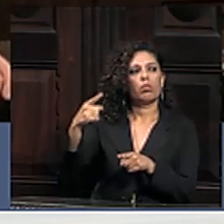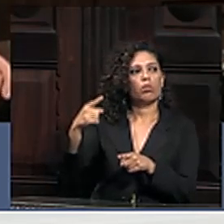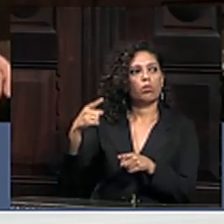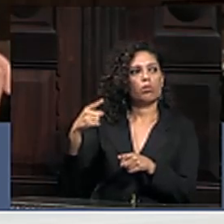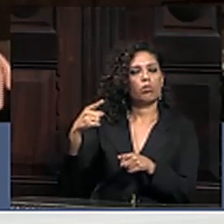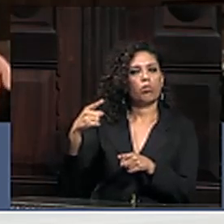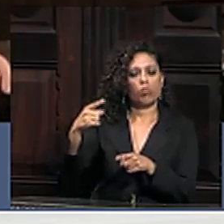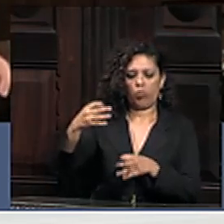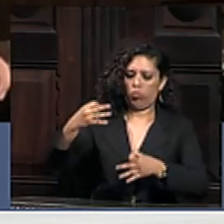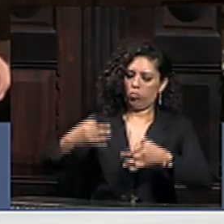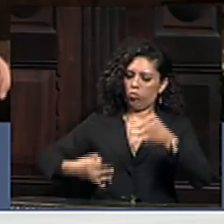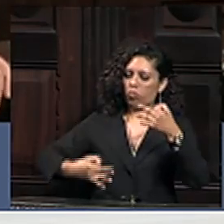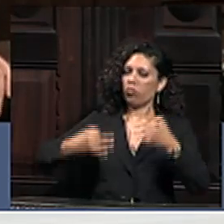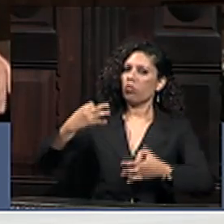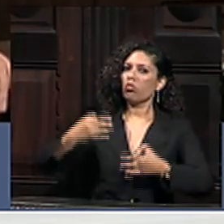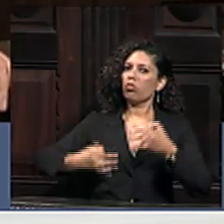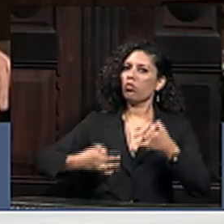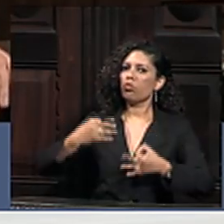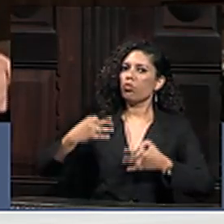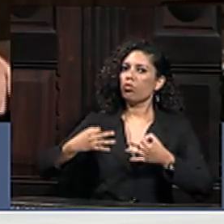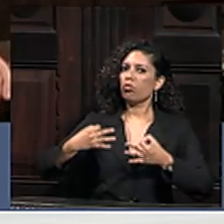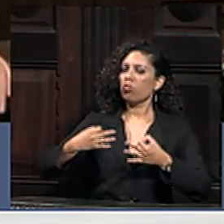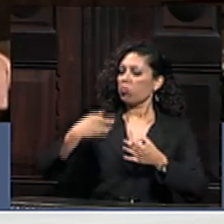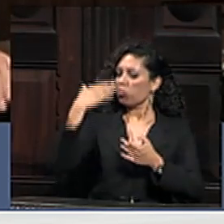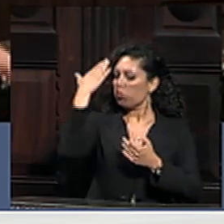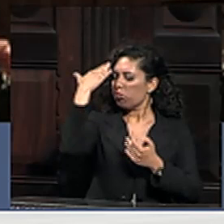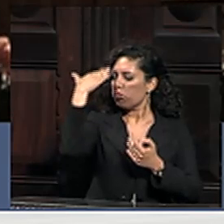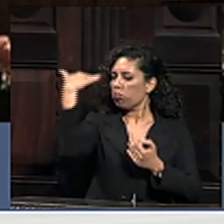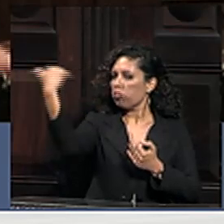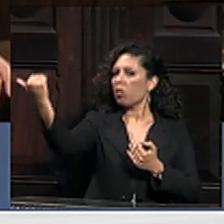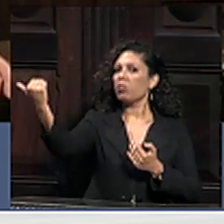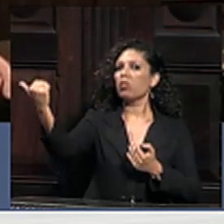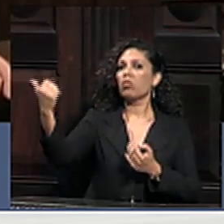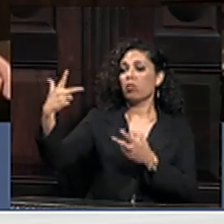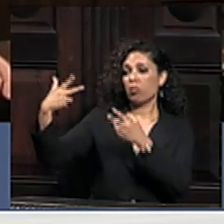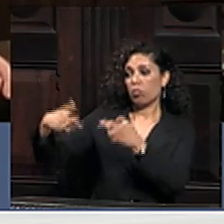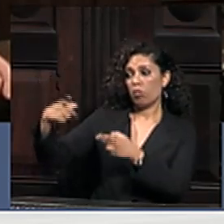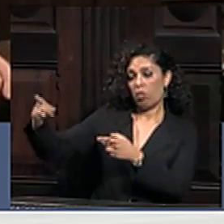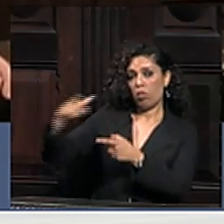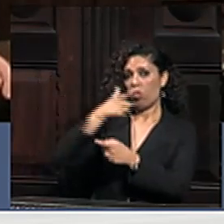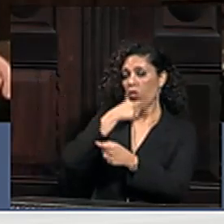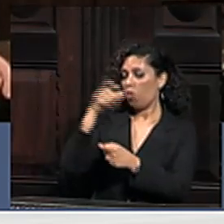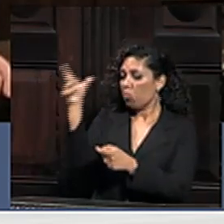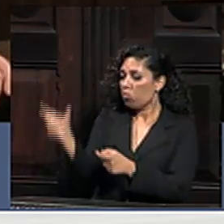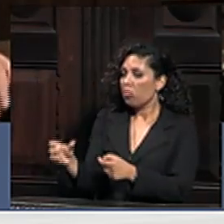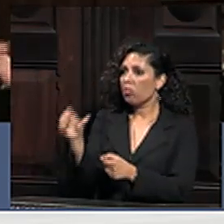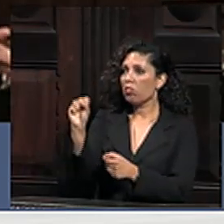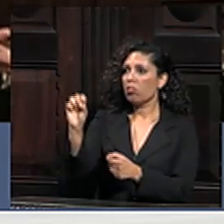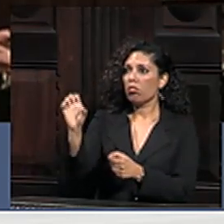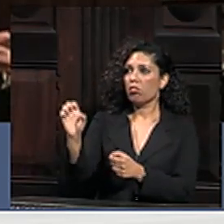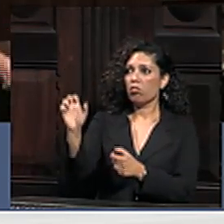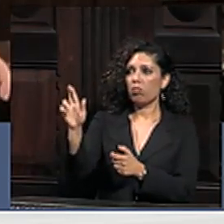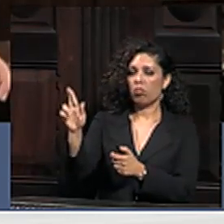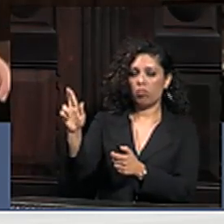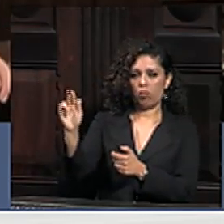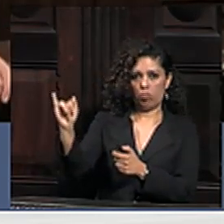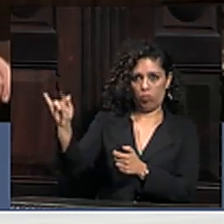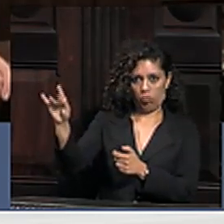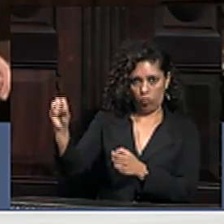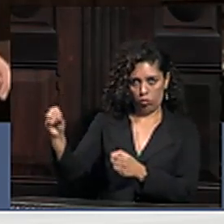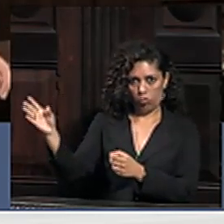um juiz da qualidade do Sérgio Moro, ao tomar a